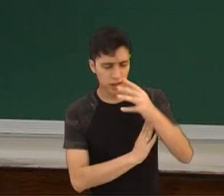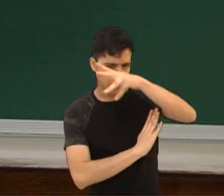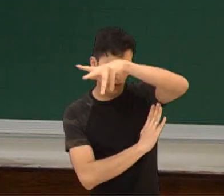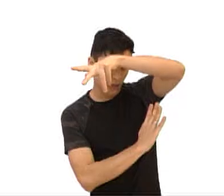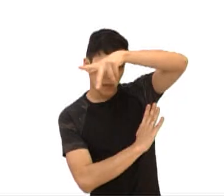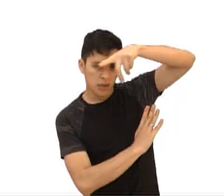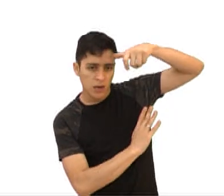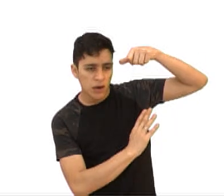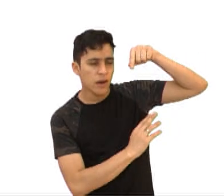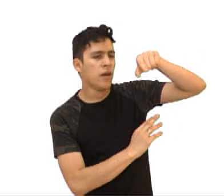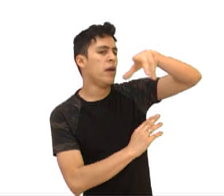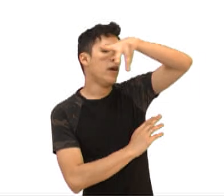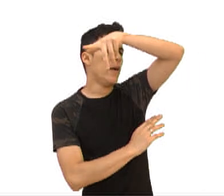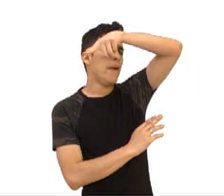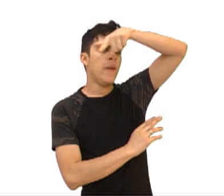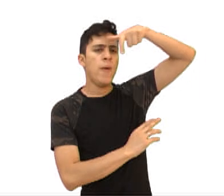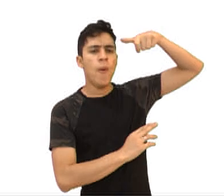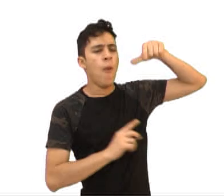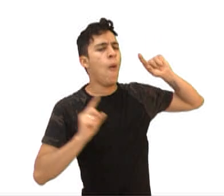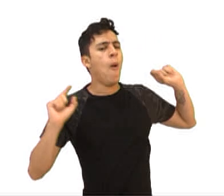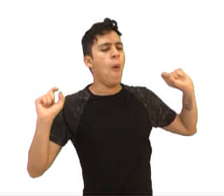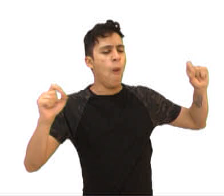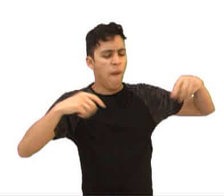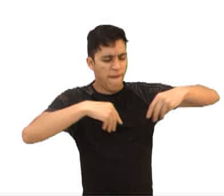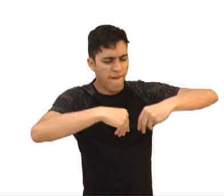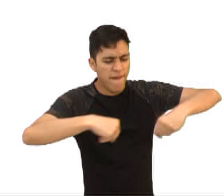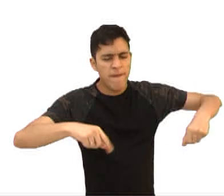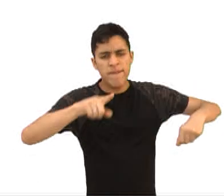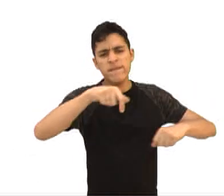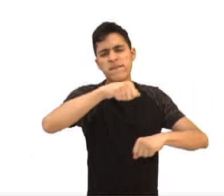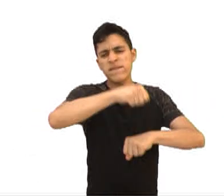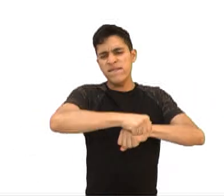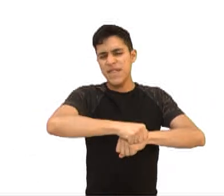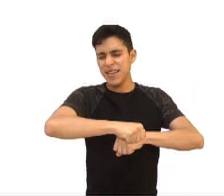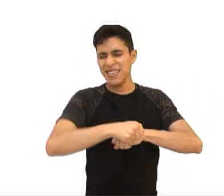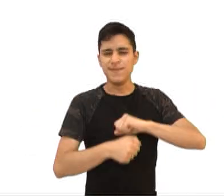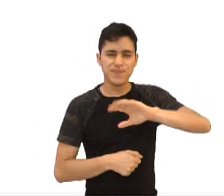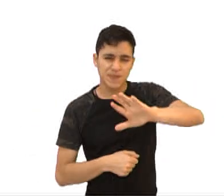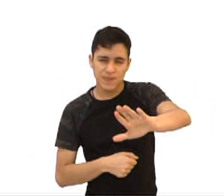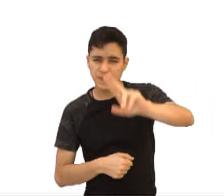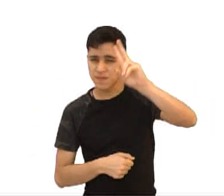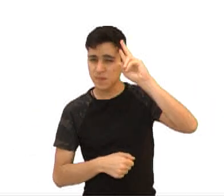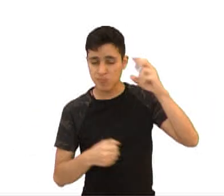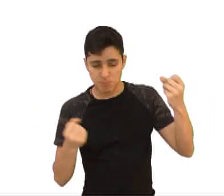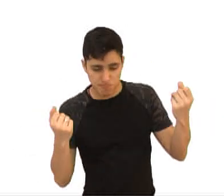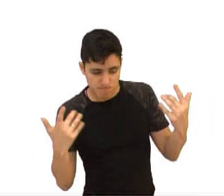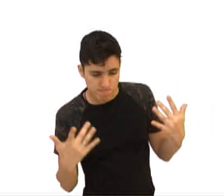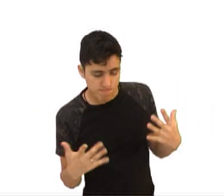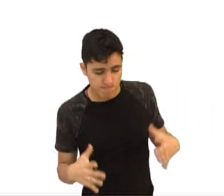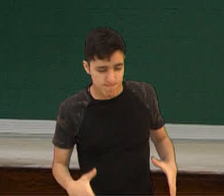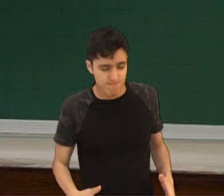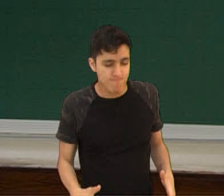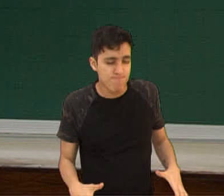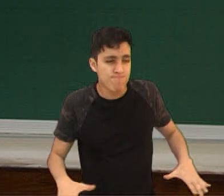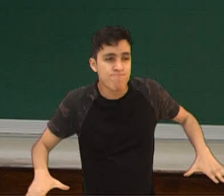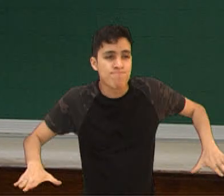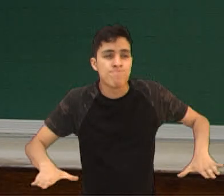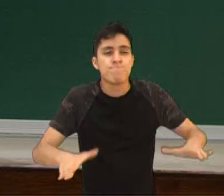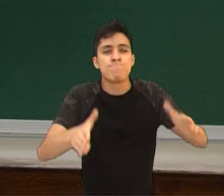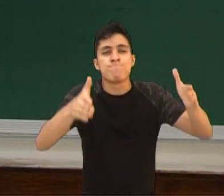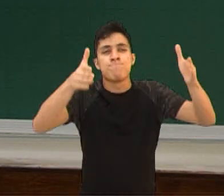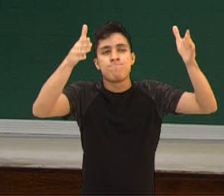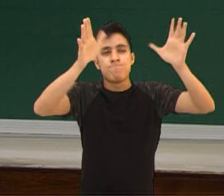Então, a Amazônia está dizendo aqui que o solo é pobre. Lembra que a gente comentou que aquelas árvores, né, aquela floresta imensa, ela se